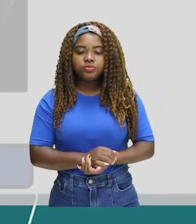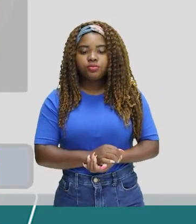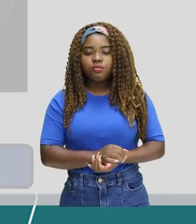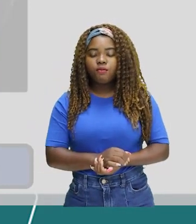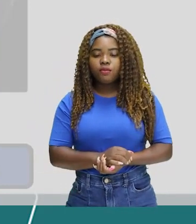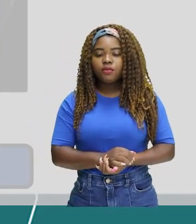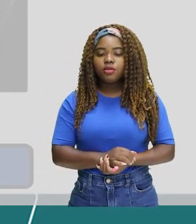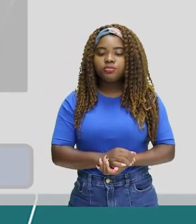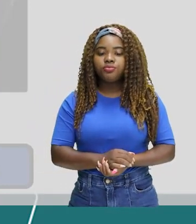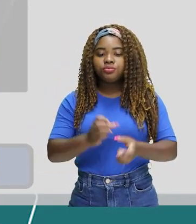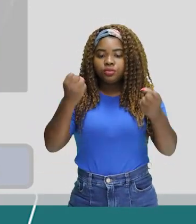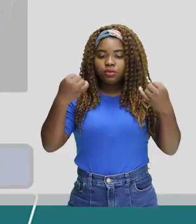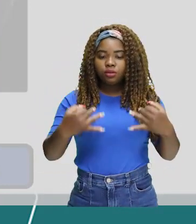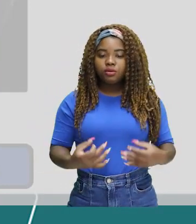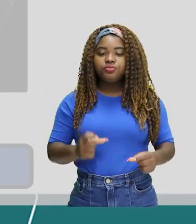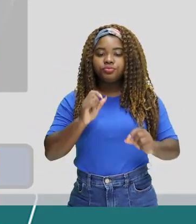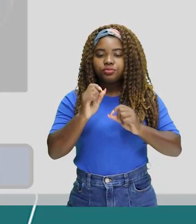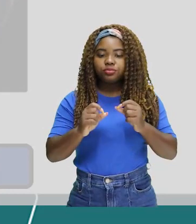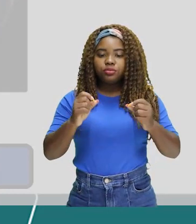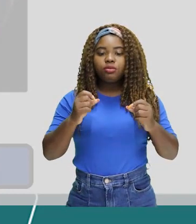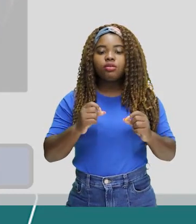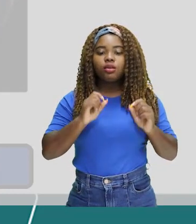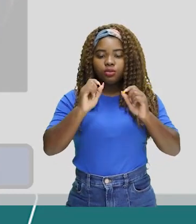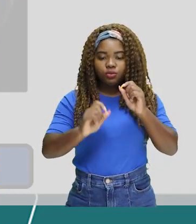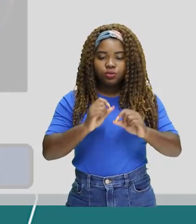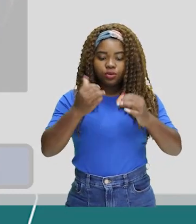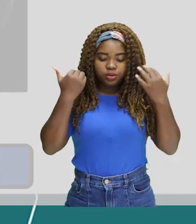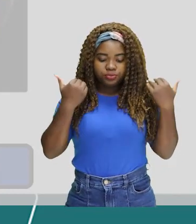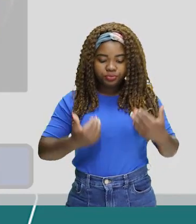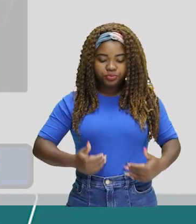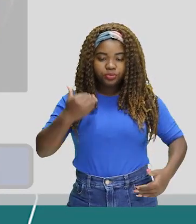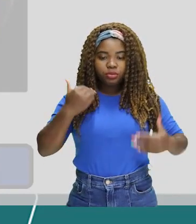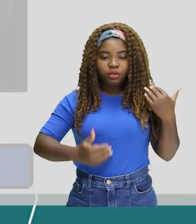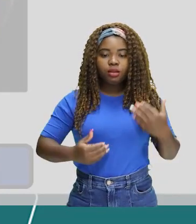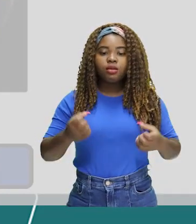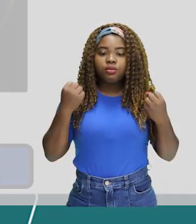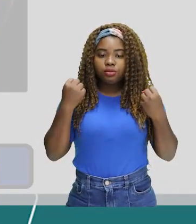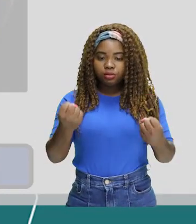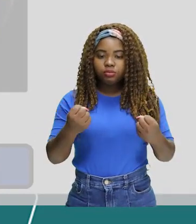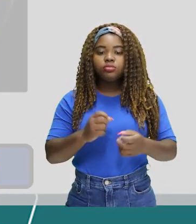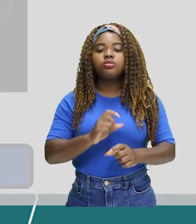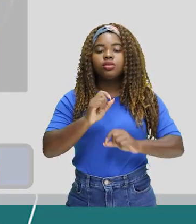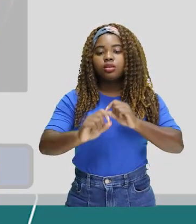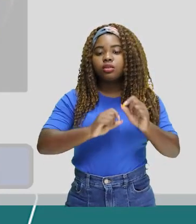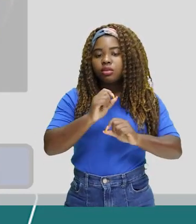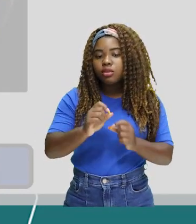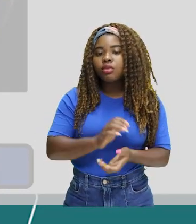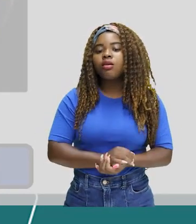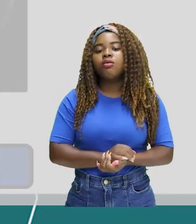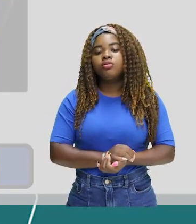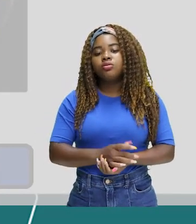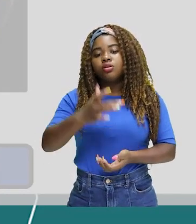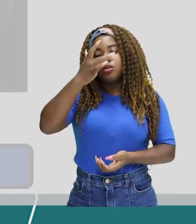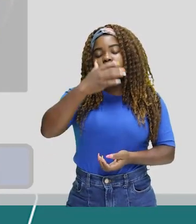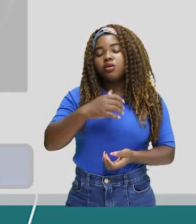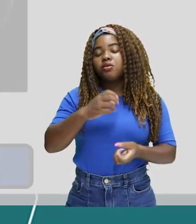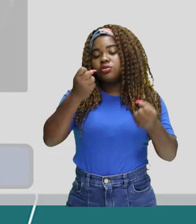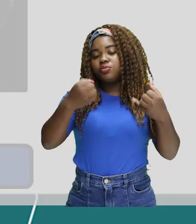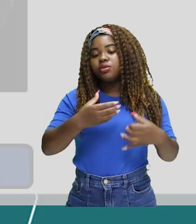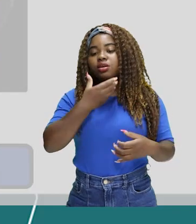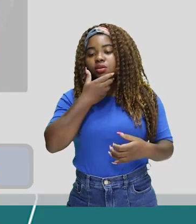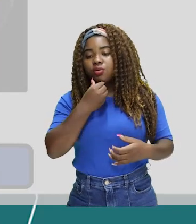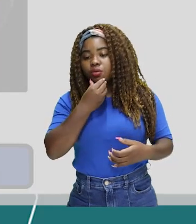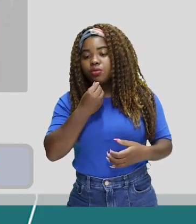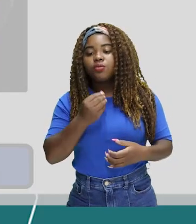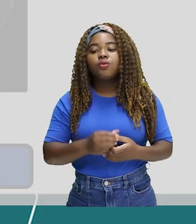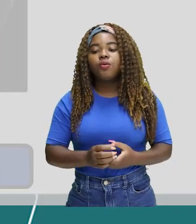falei para vocês algumas características das capacidades físicas, como a força. Eu disse que o homem ele tem mais força que a mulher. Eu